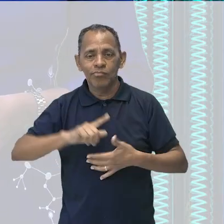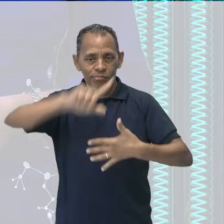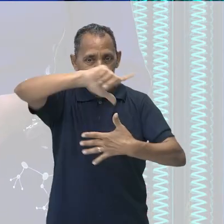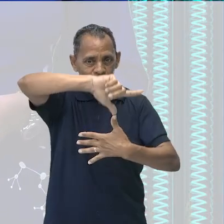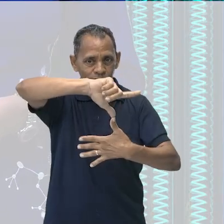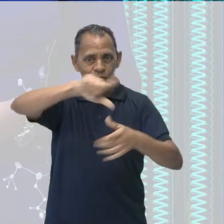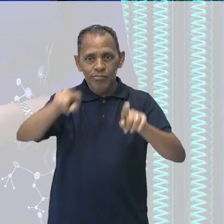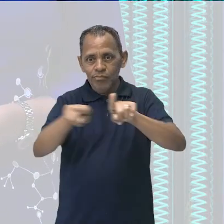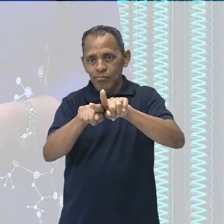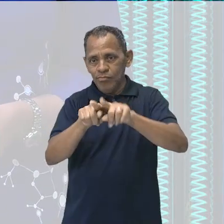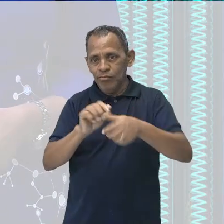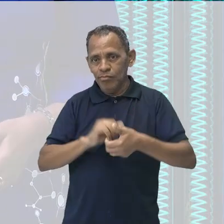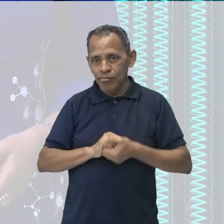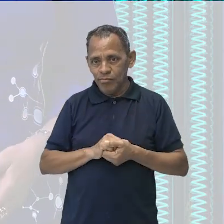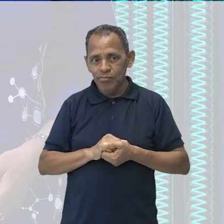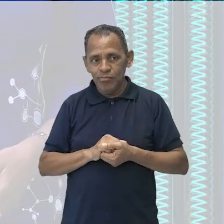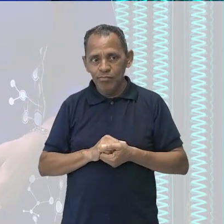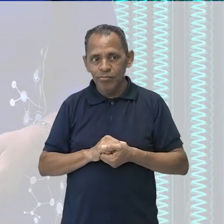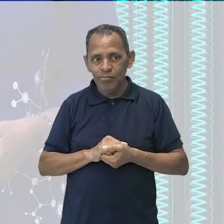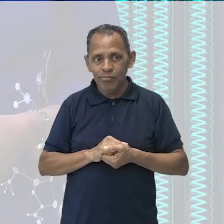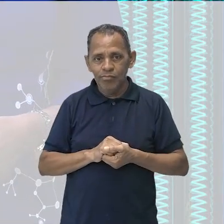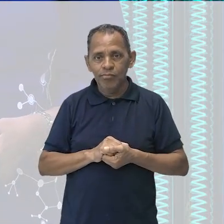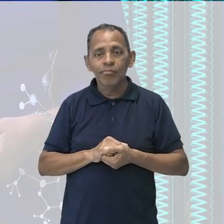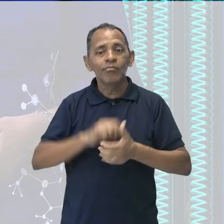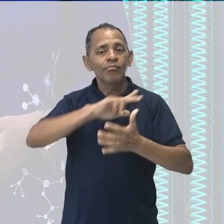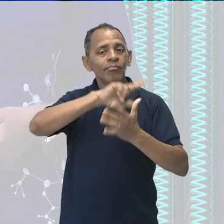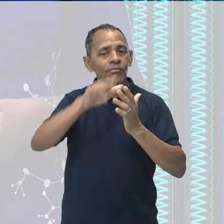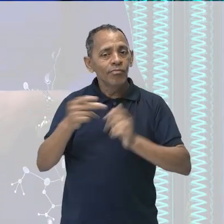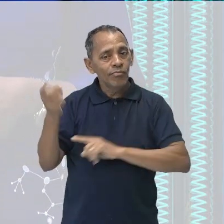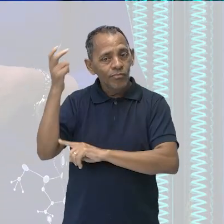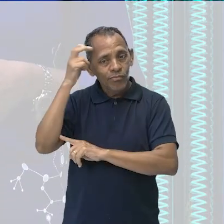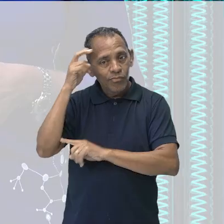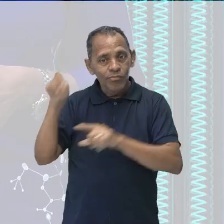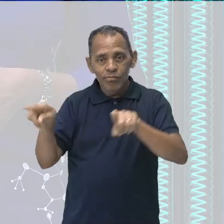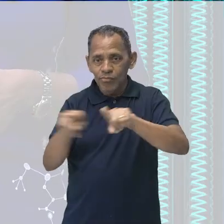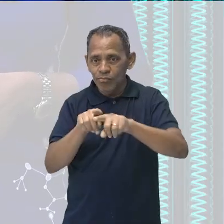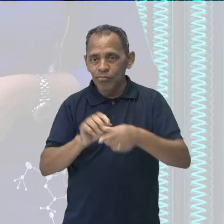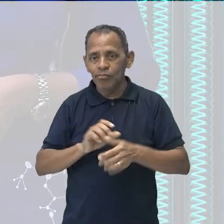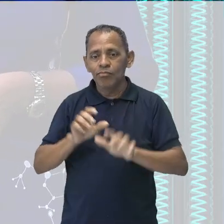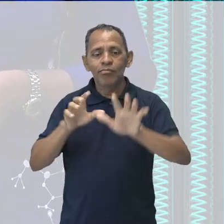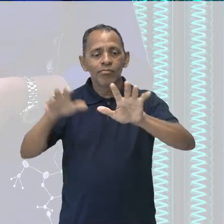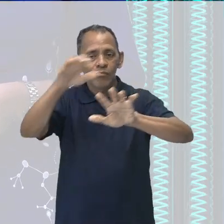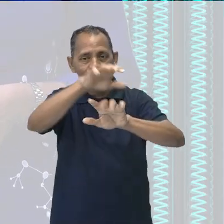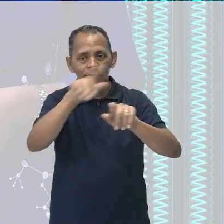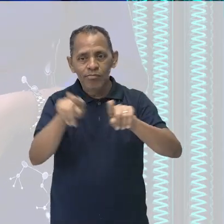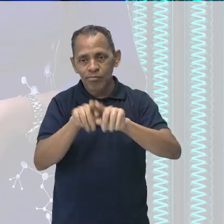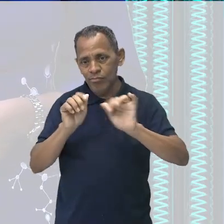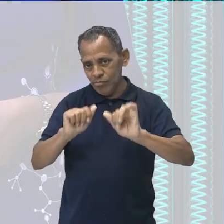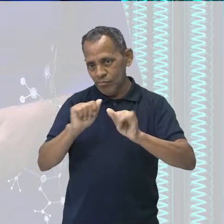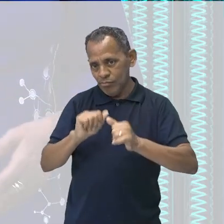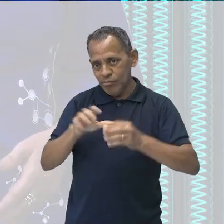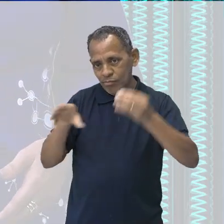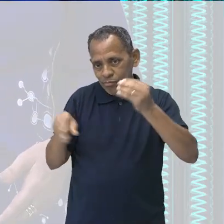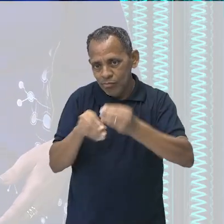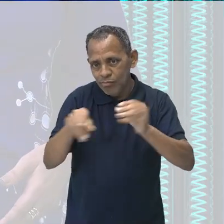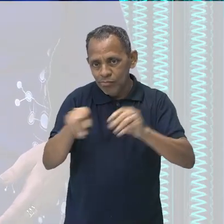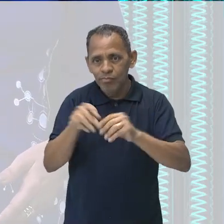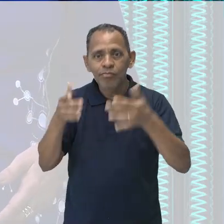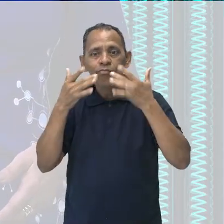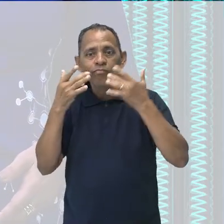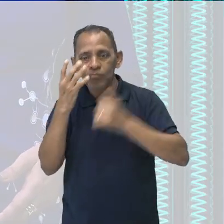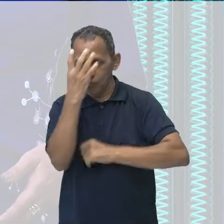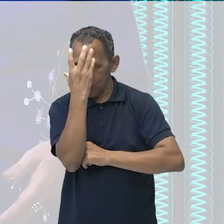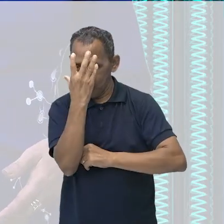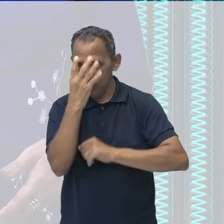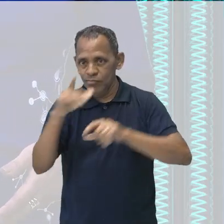originárias da América Latina, refletindo a rica diversidade cultural da região. Isso pode